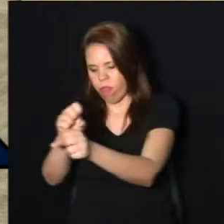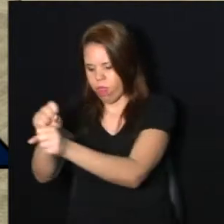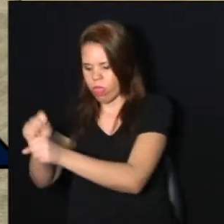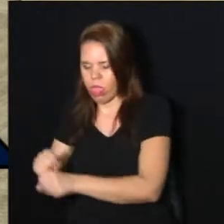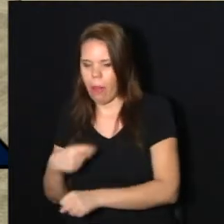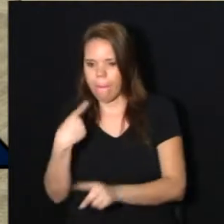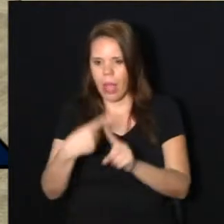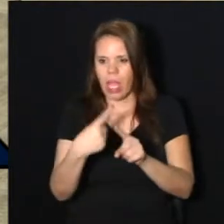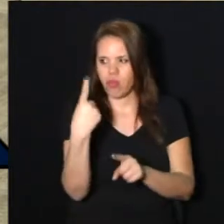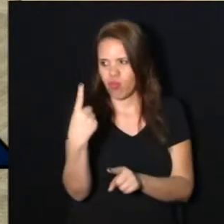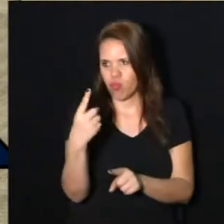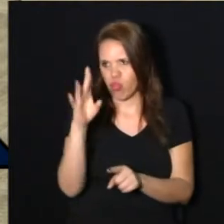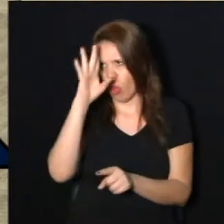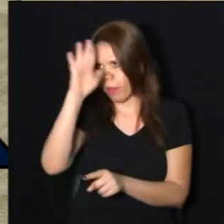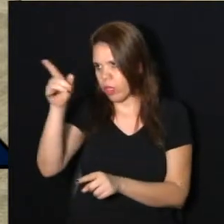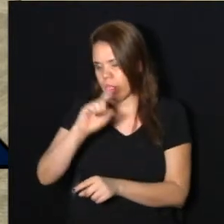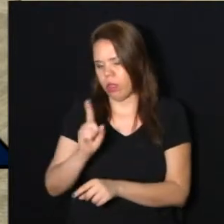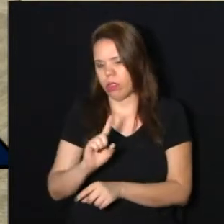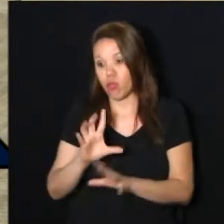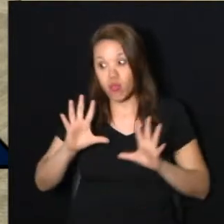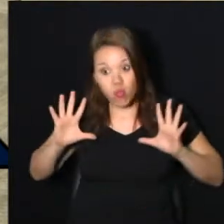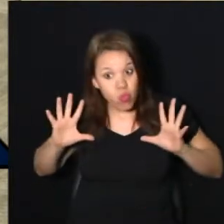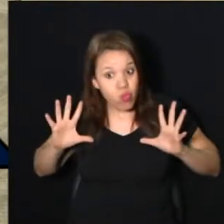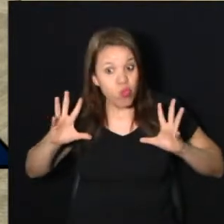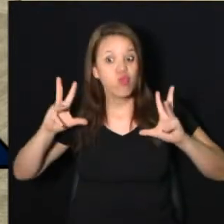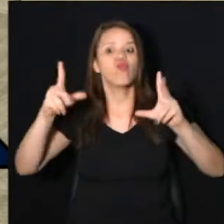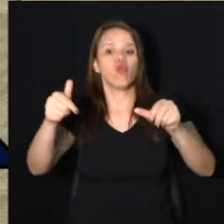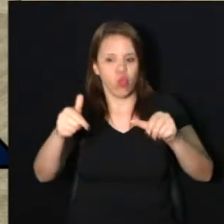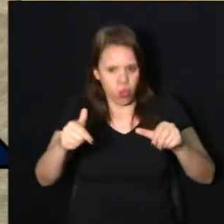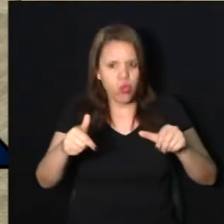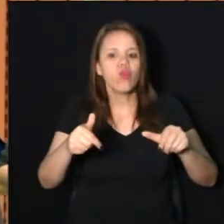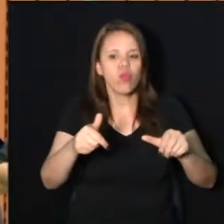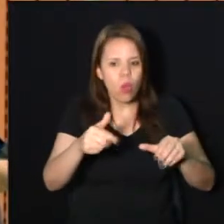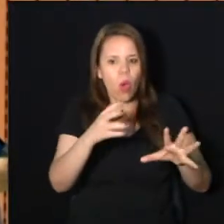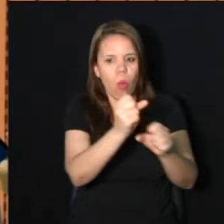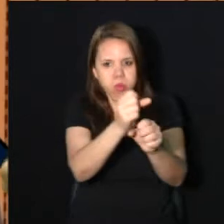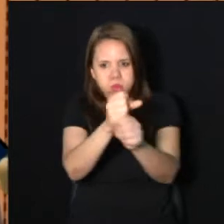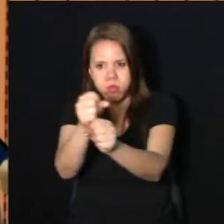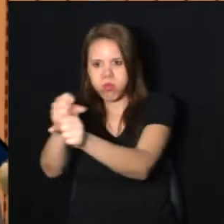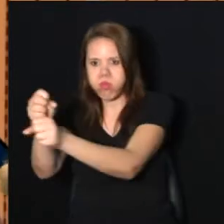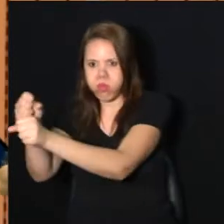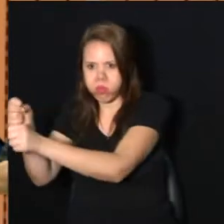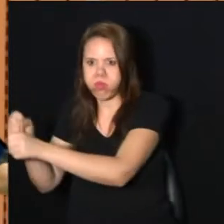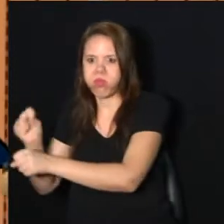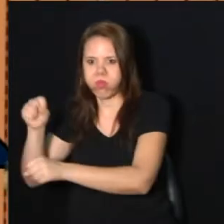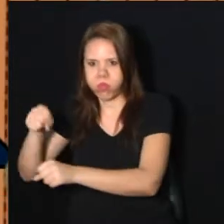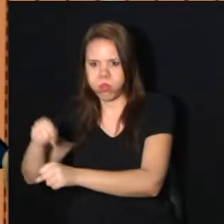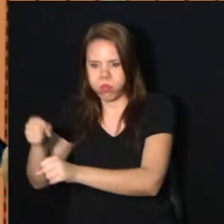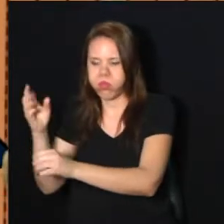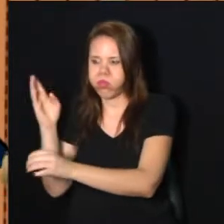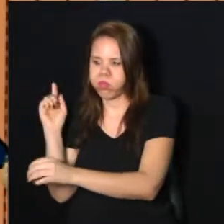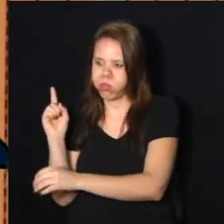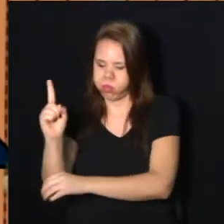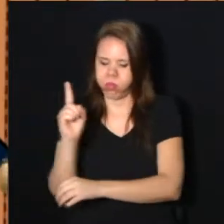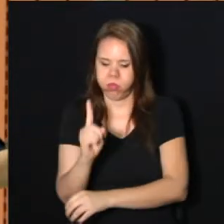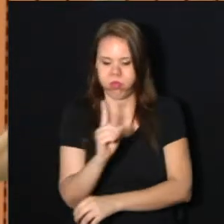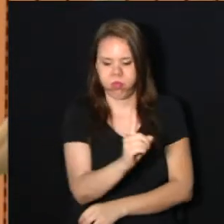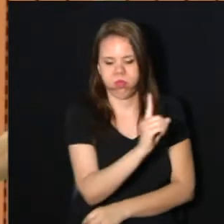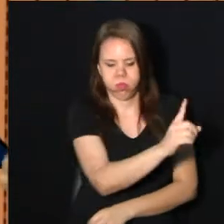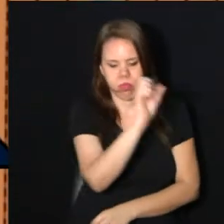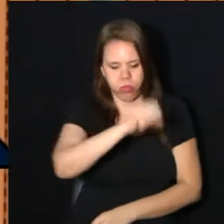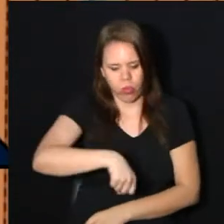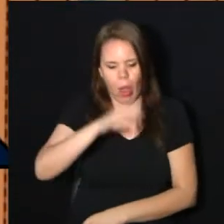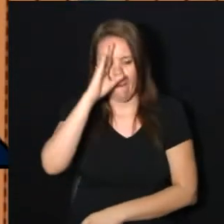um caixa prioritário. Todos os caixas serão prioritários. Para o parlamentar, a nova lei vai garantir de fato